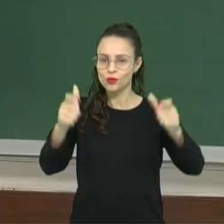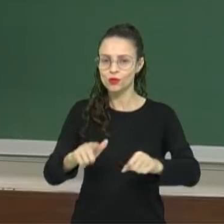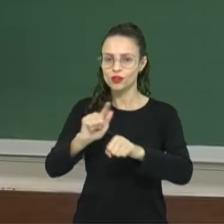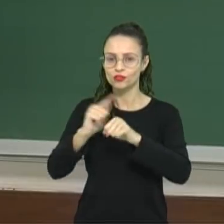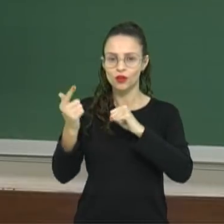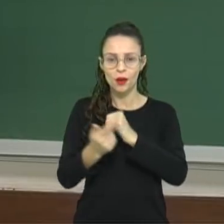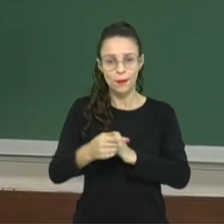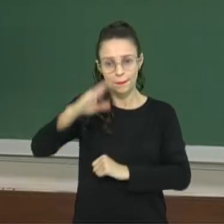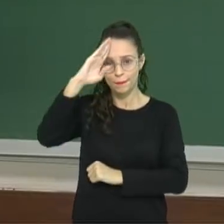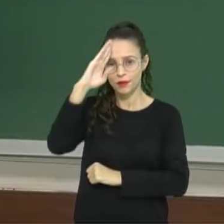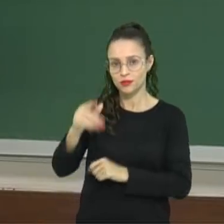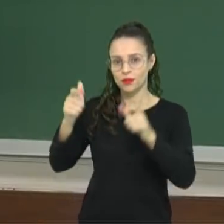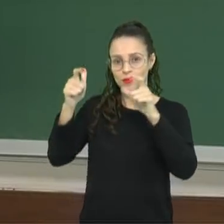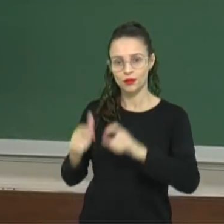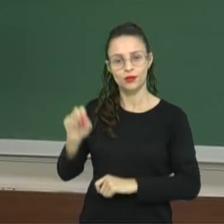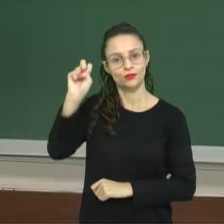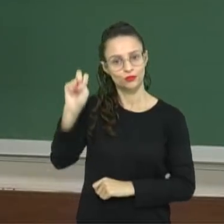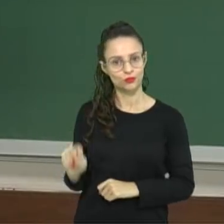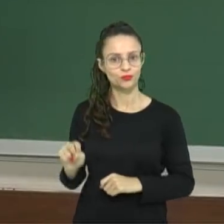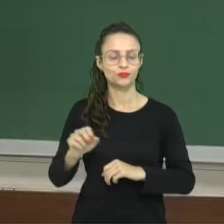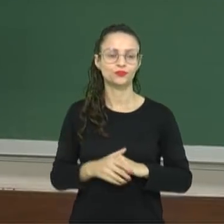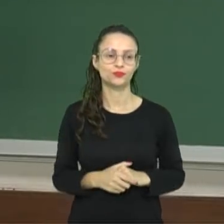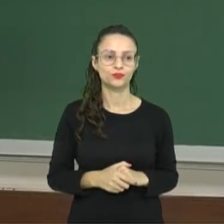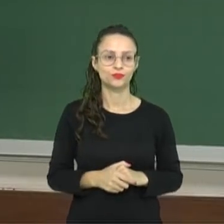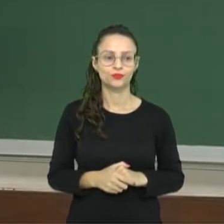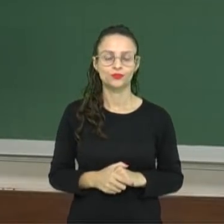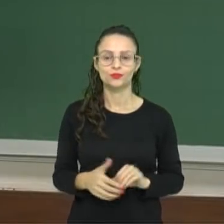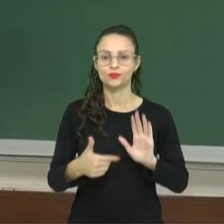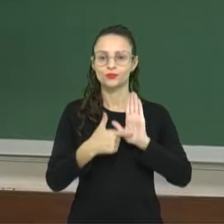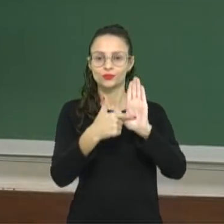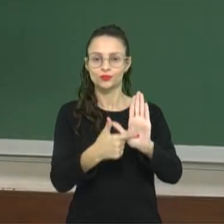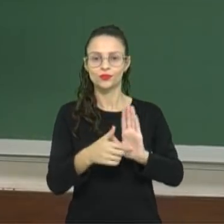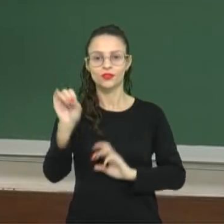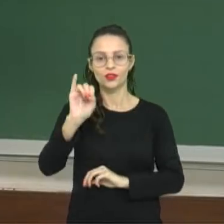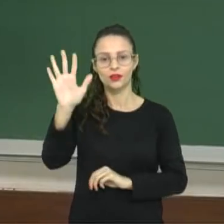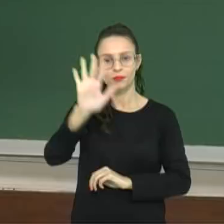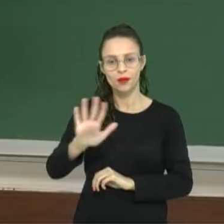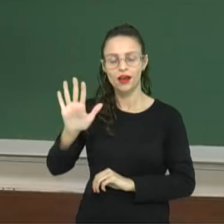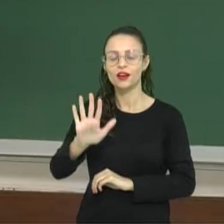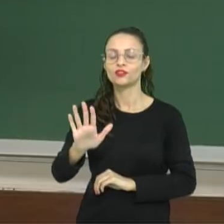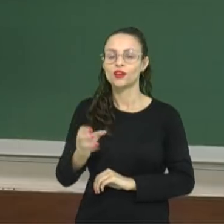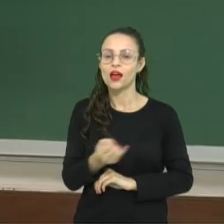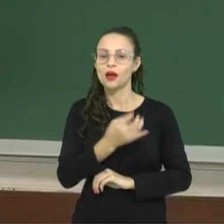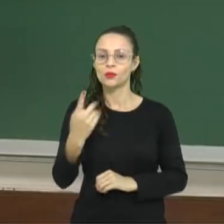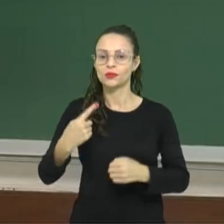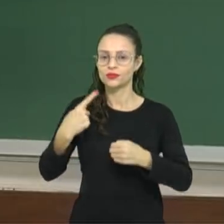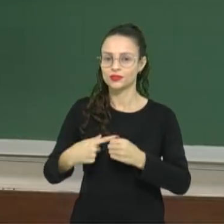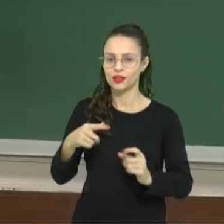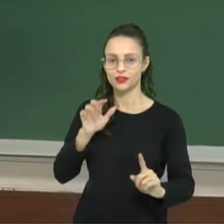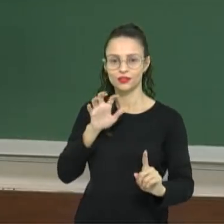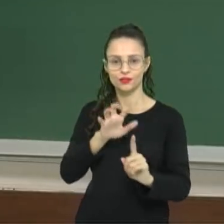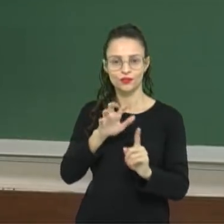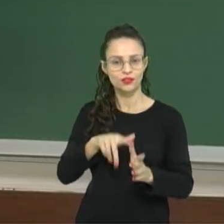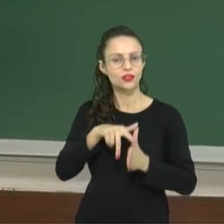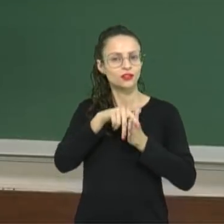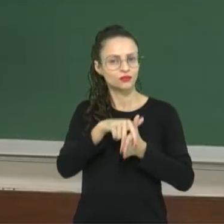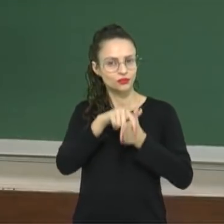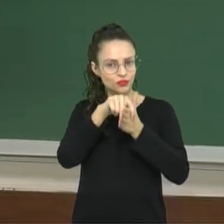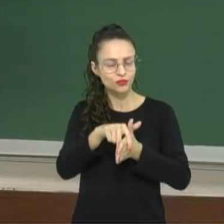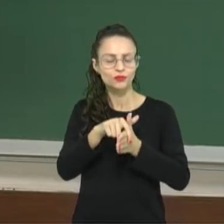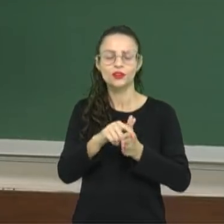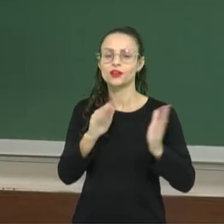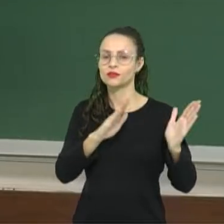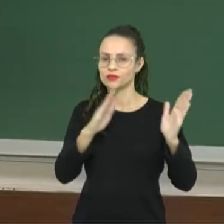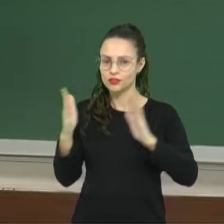sul, principalmente. E aí algumas imagens ali de cidades que foram influenciadas por essa atividade, por esse ciclo